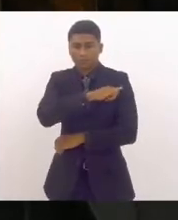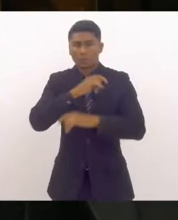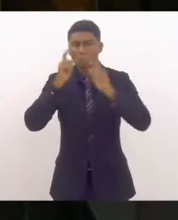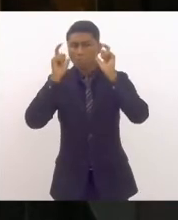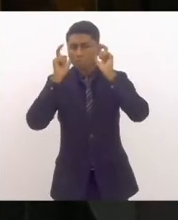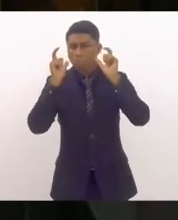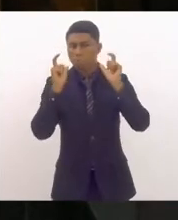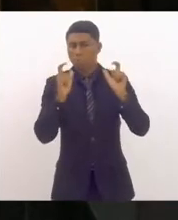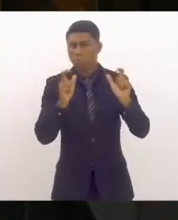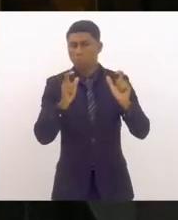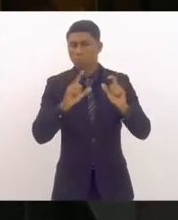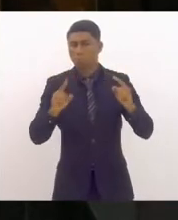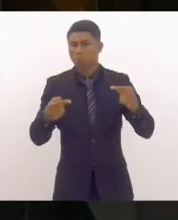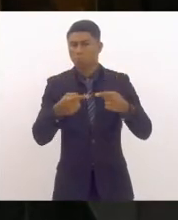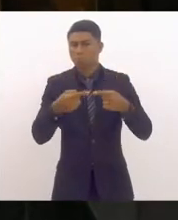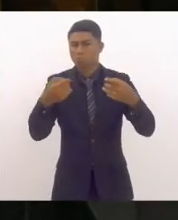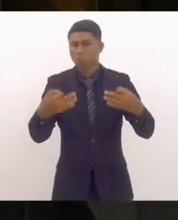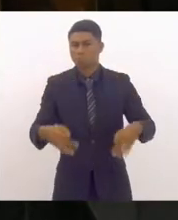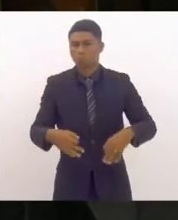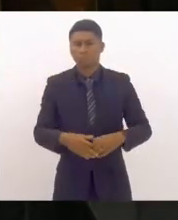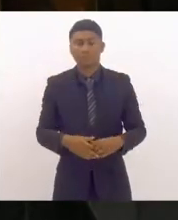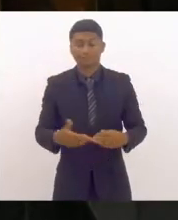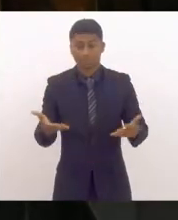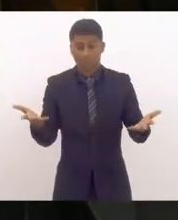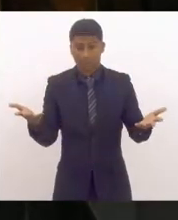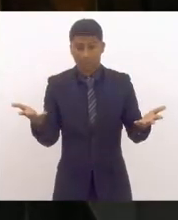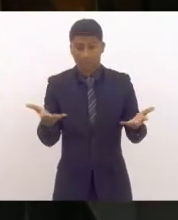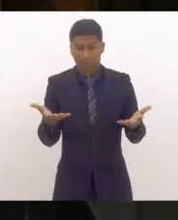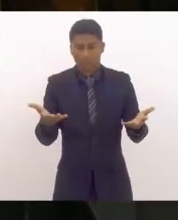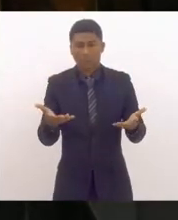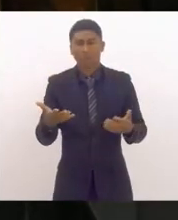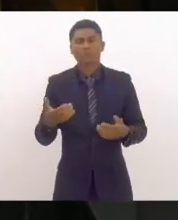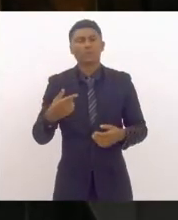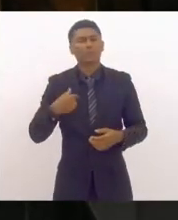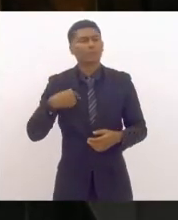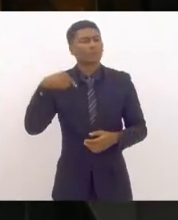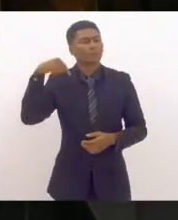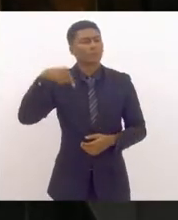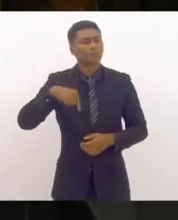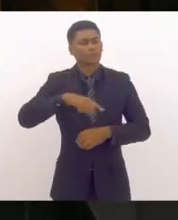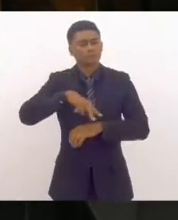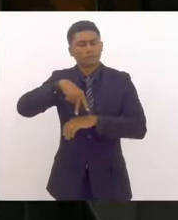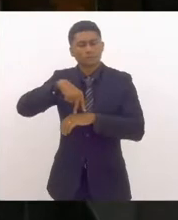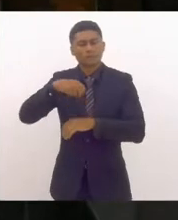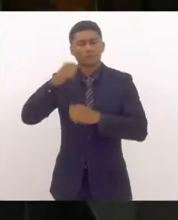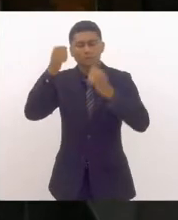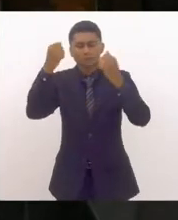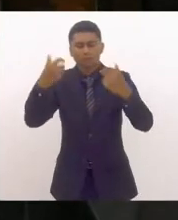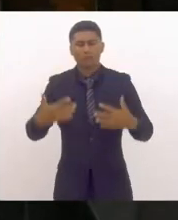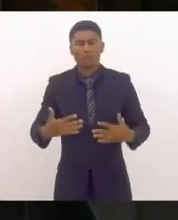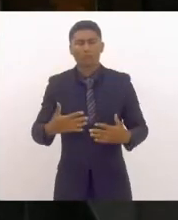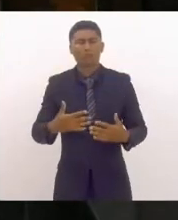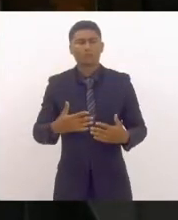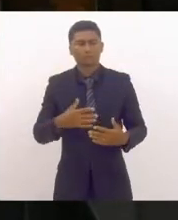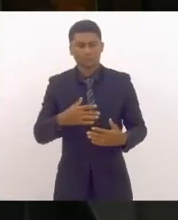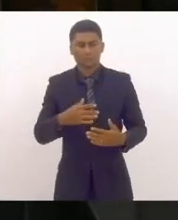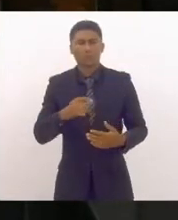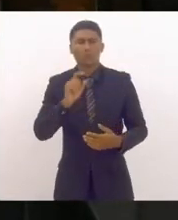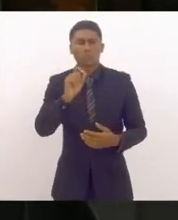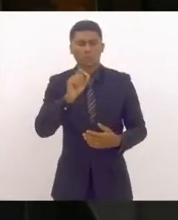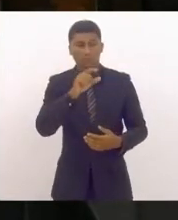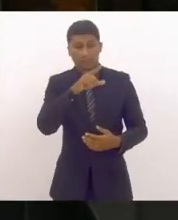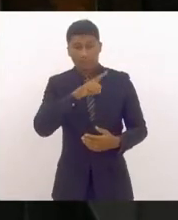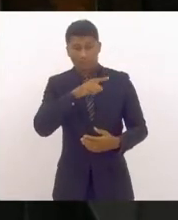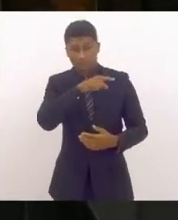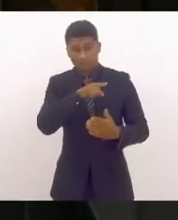vou me prender neste momento somente a uma delas que se